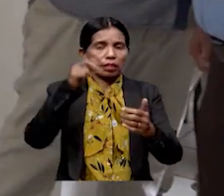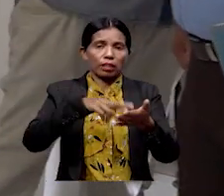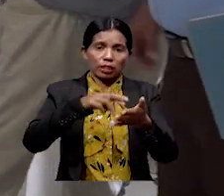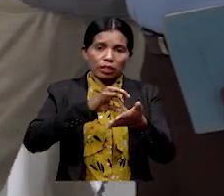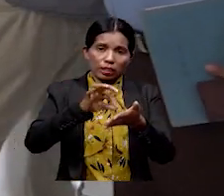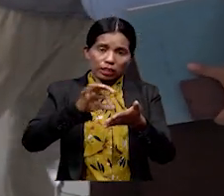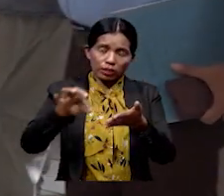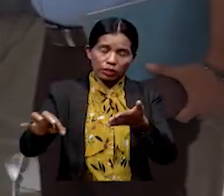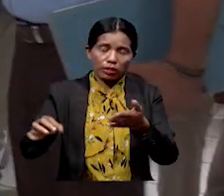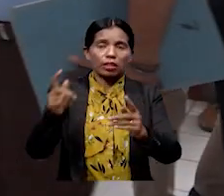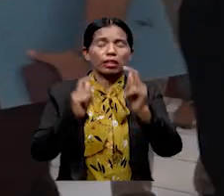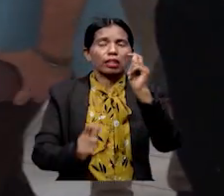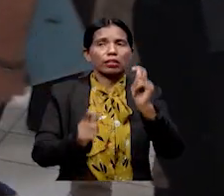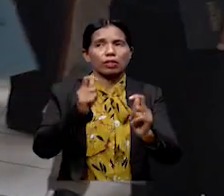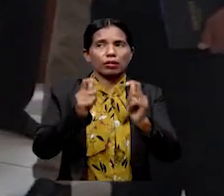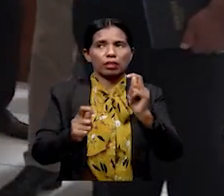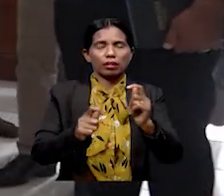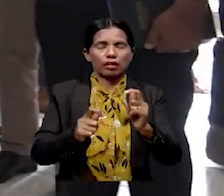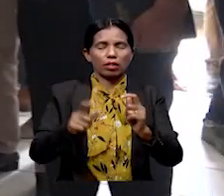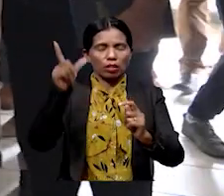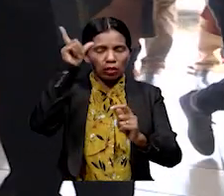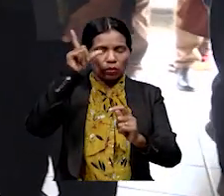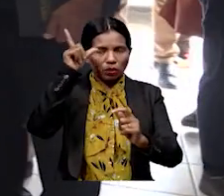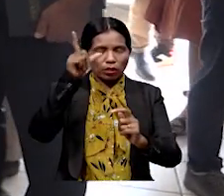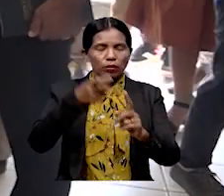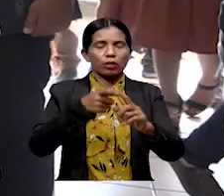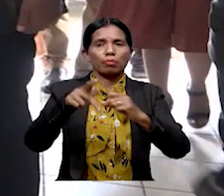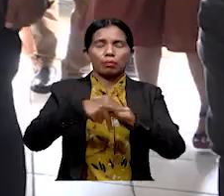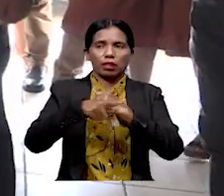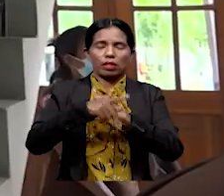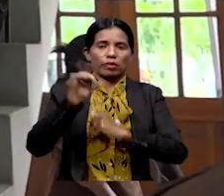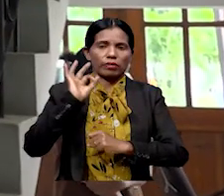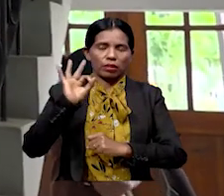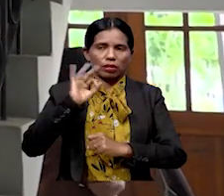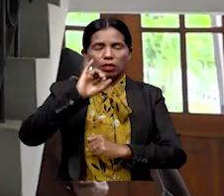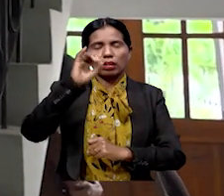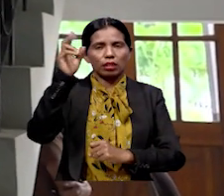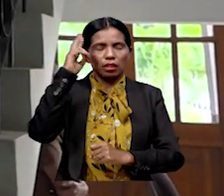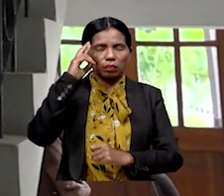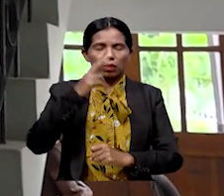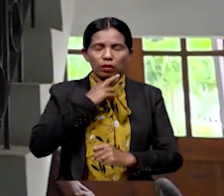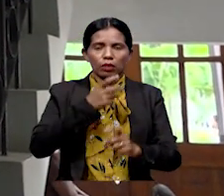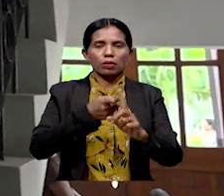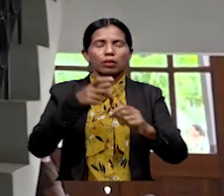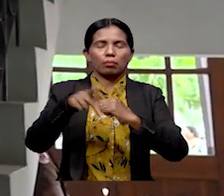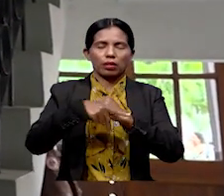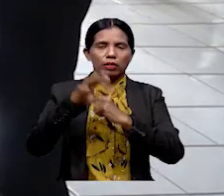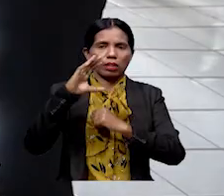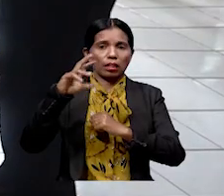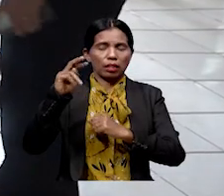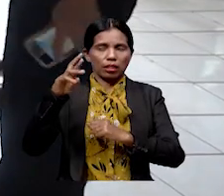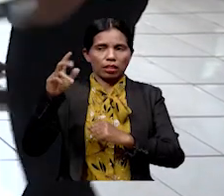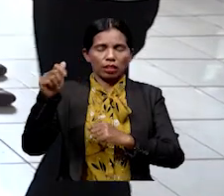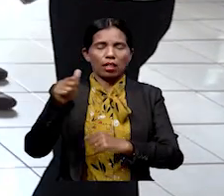tribunal recurso ma candidato Francisco Guterres Luolo husi partido Fretilin, José Ramos Horta husi partido CNRT,